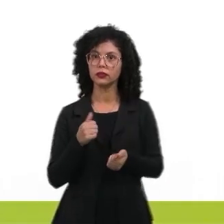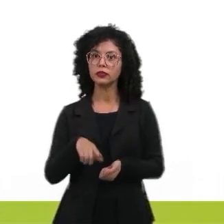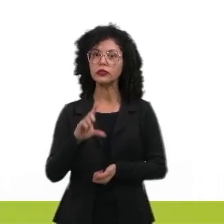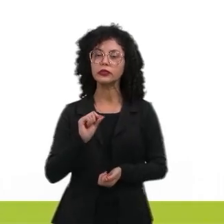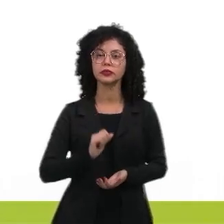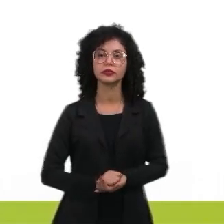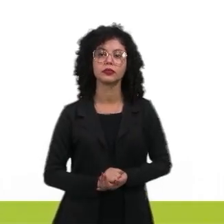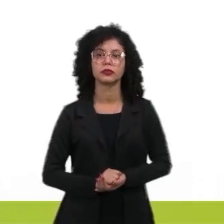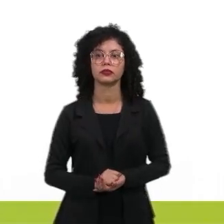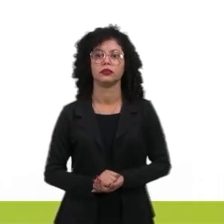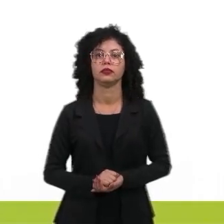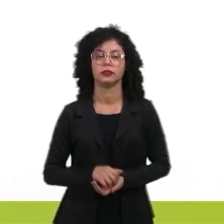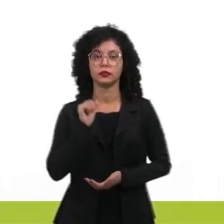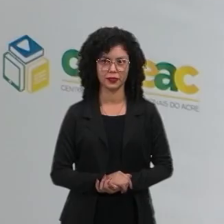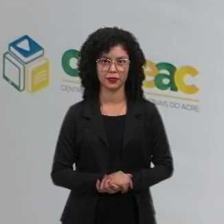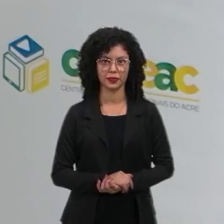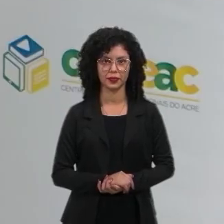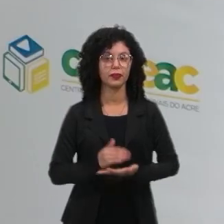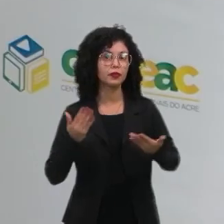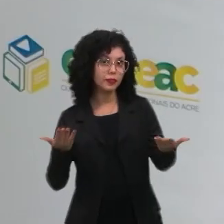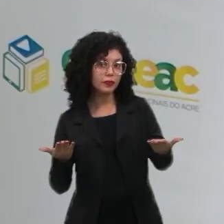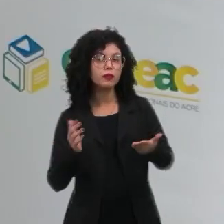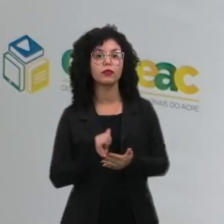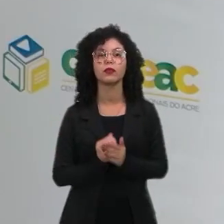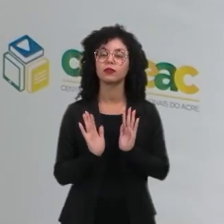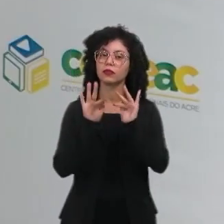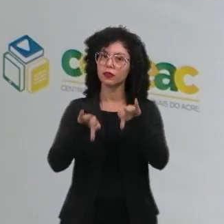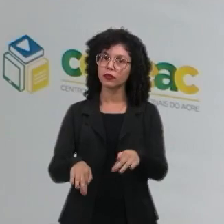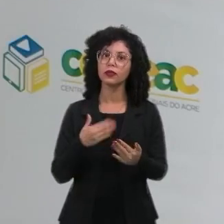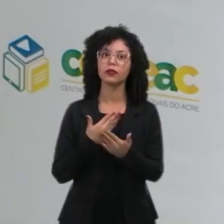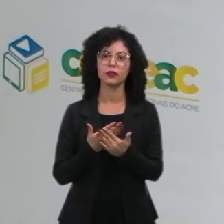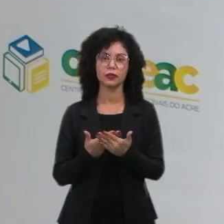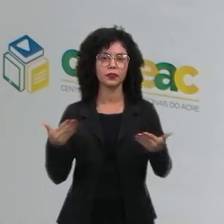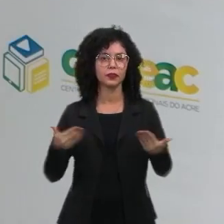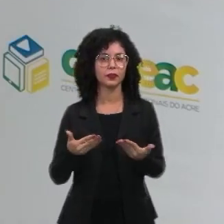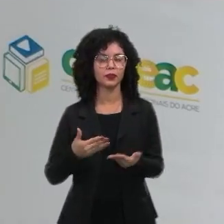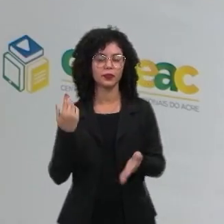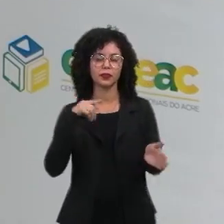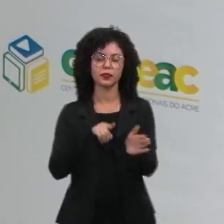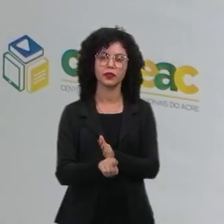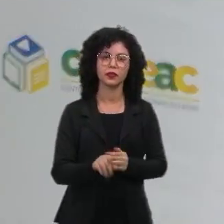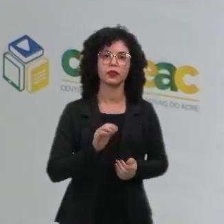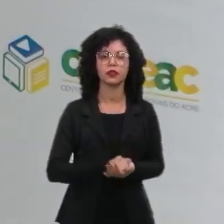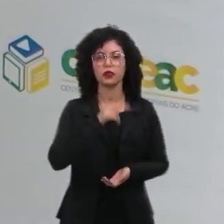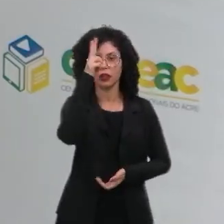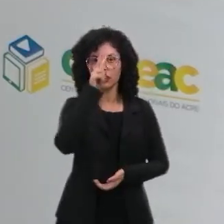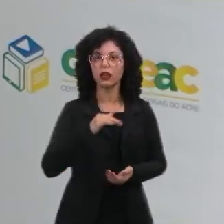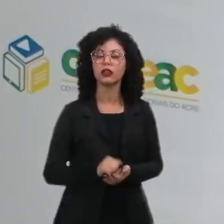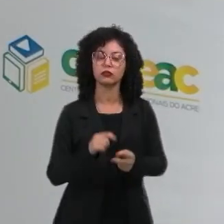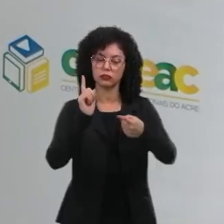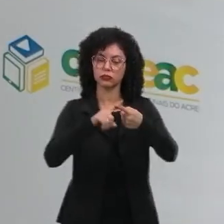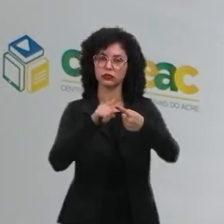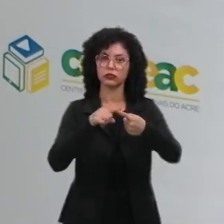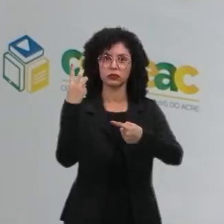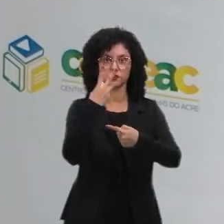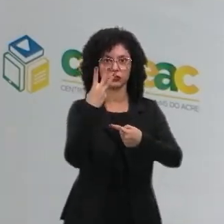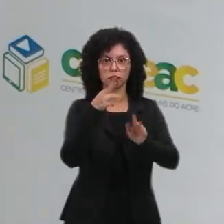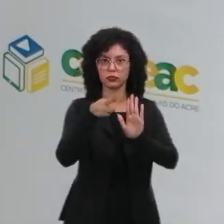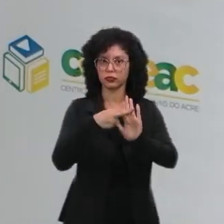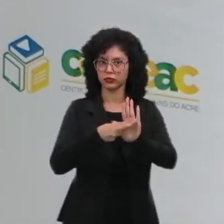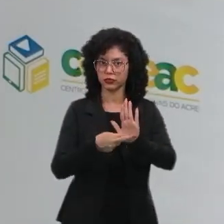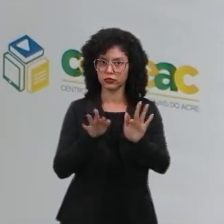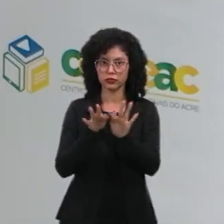gabarito. Ok? Bem, pessoal, a gente fecha essa questão de hoje, né, com a ideia de escala. Lembrando que a aula de hoje trouxe regra de 3 simples, regra